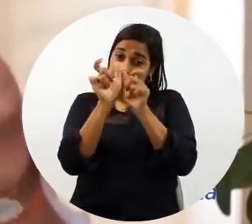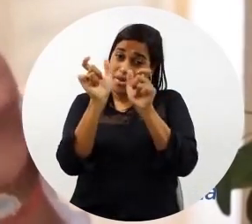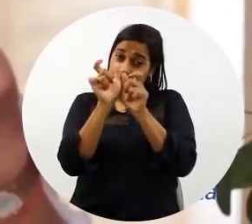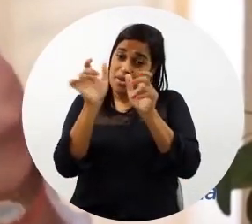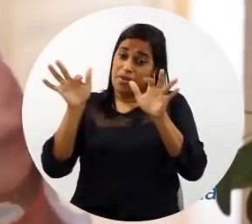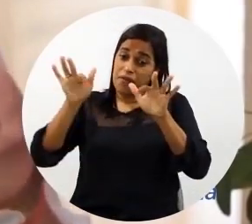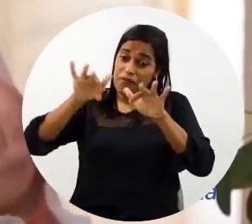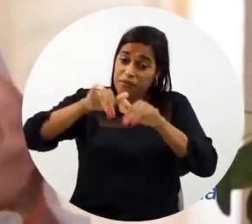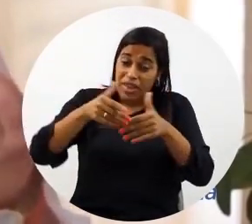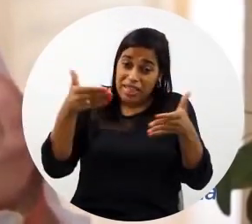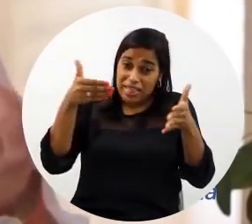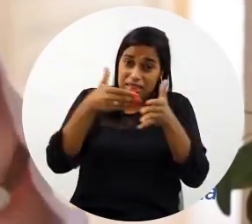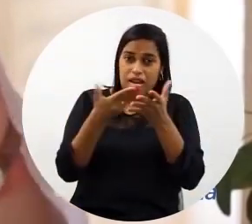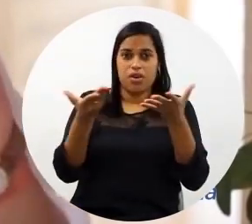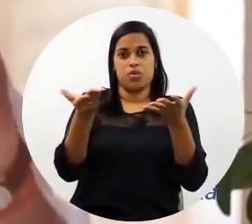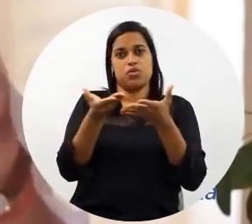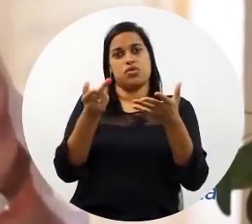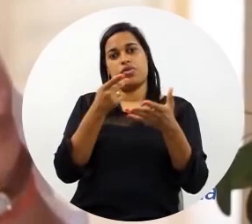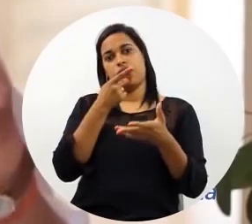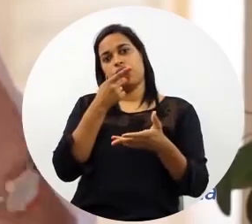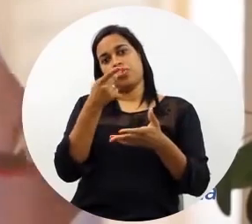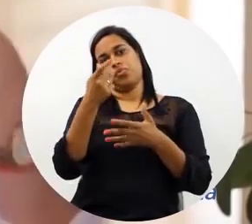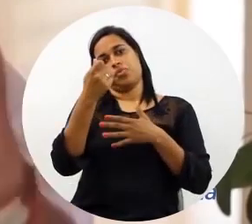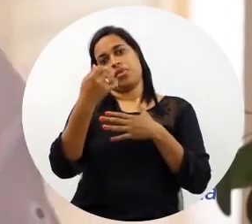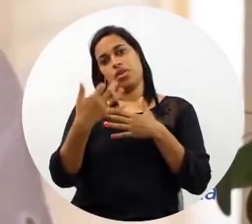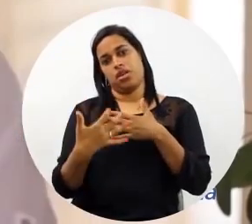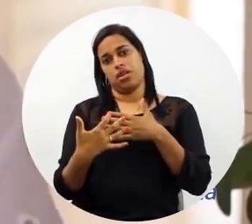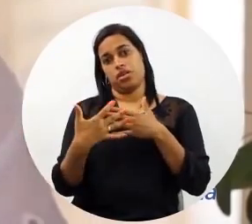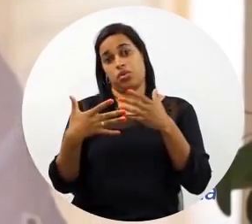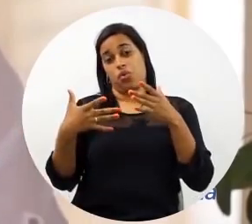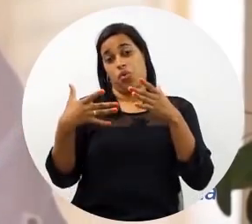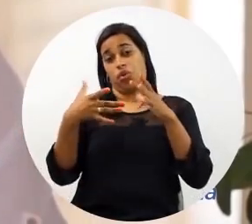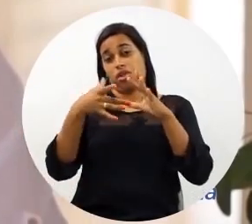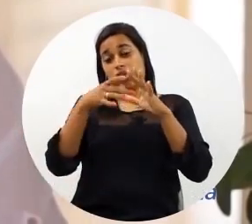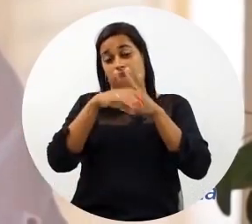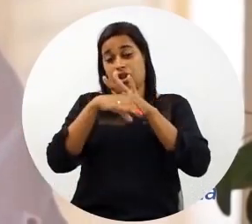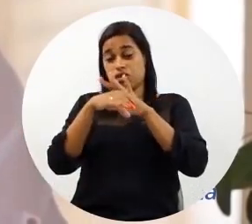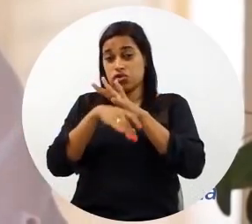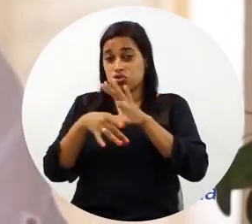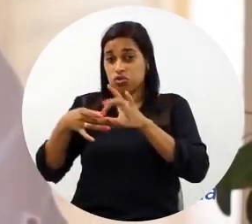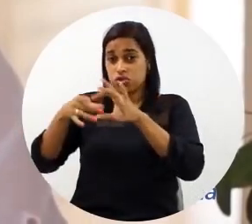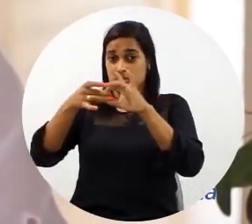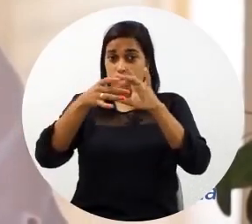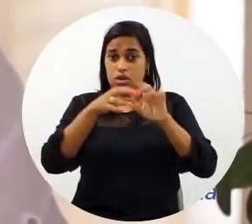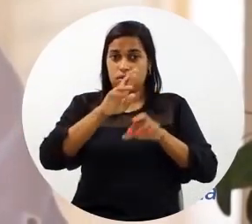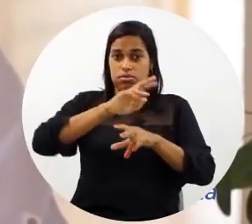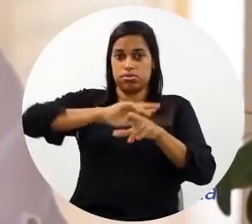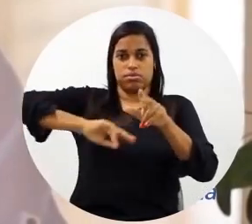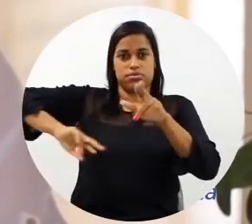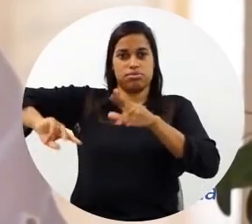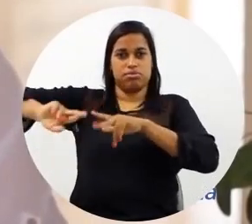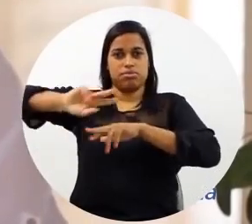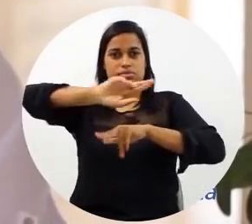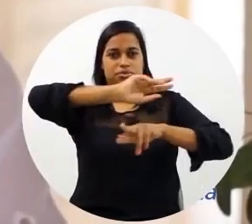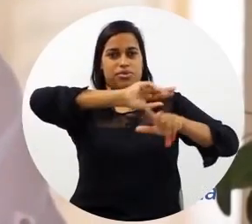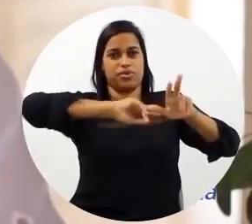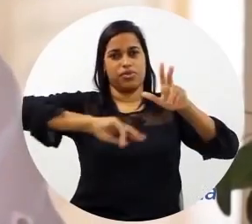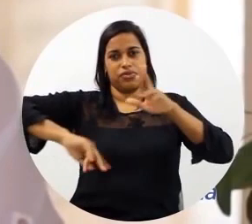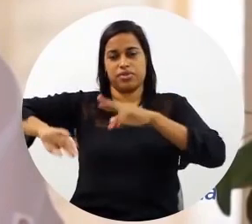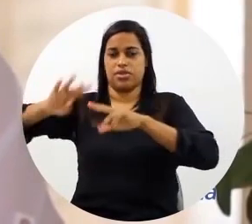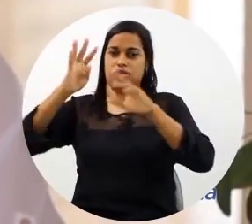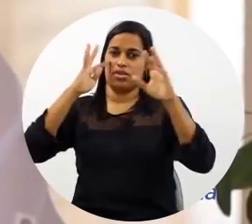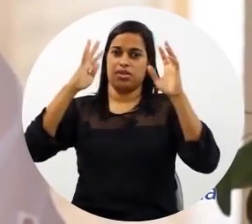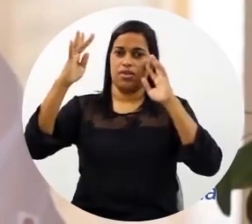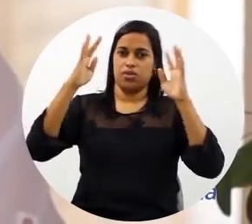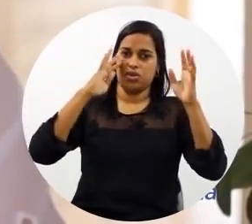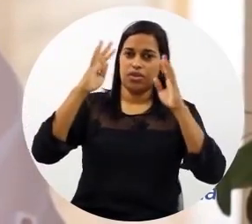final, até hoje ainda não foi dita. O que existe, no contexto geral, são várias, um elenco variado de